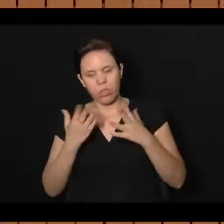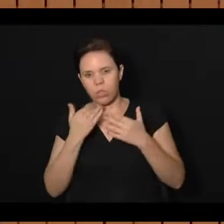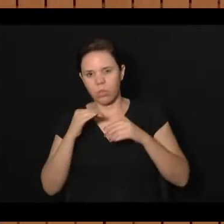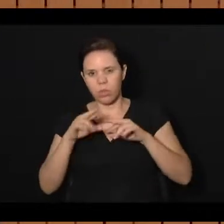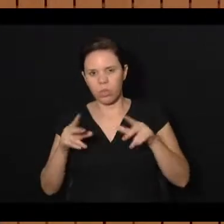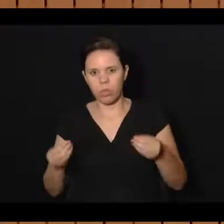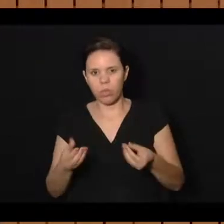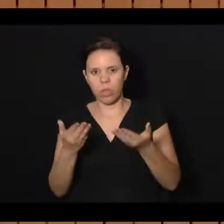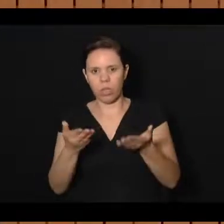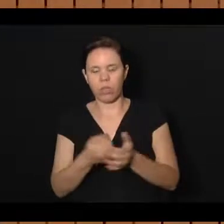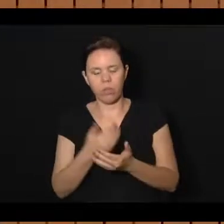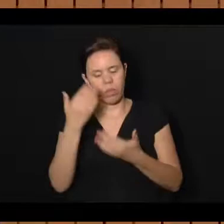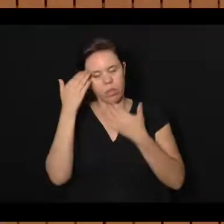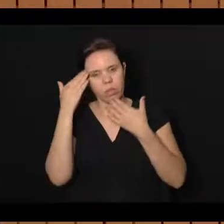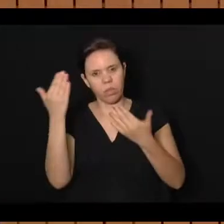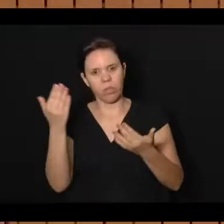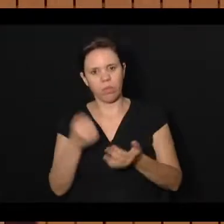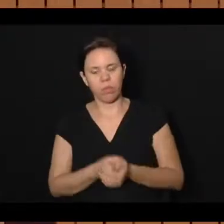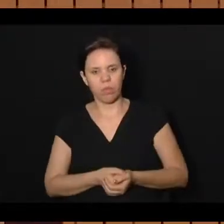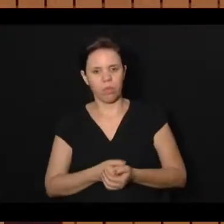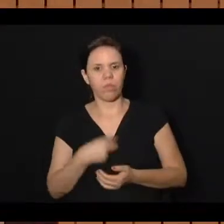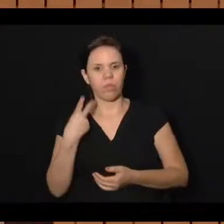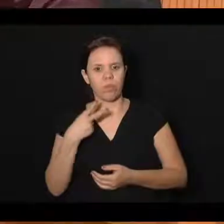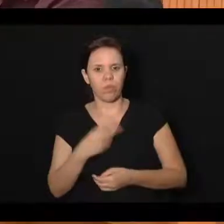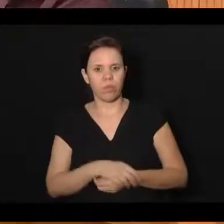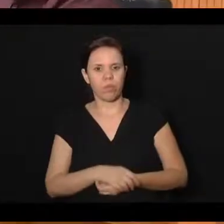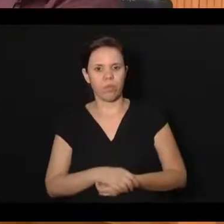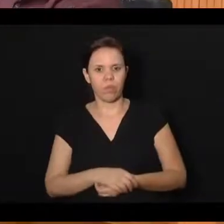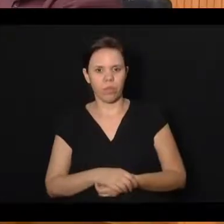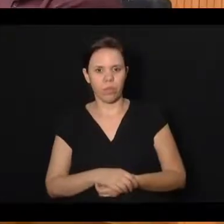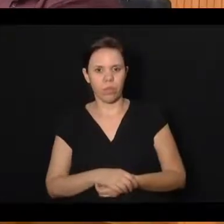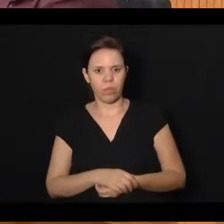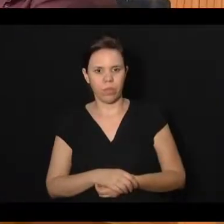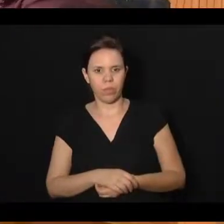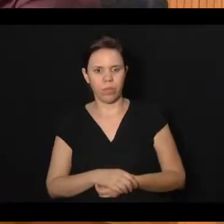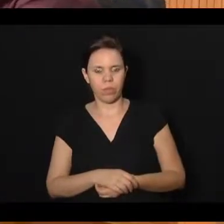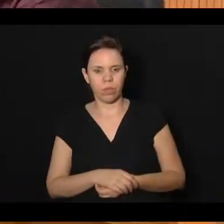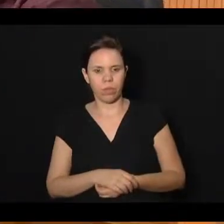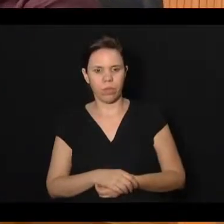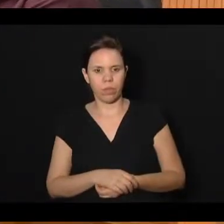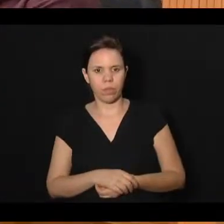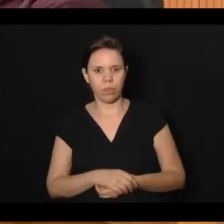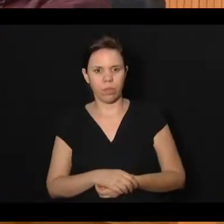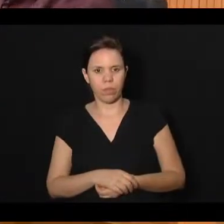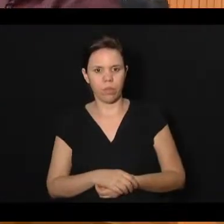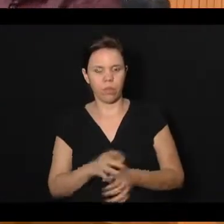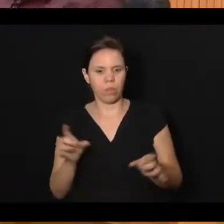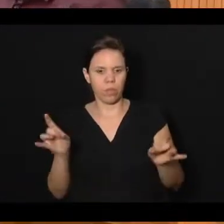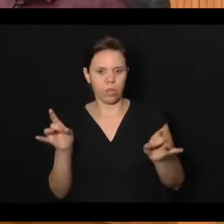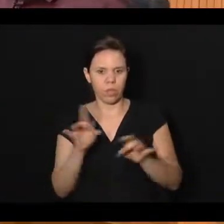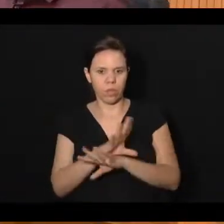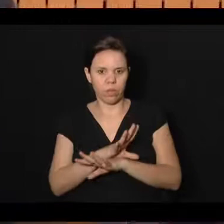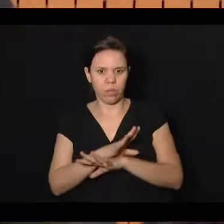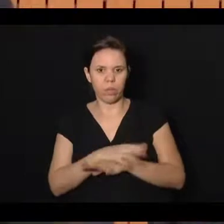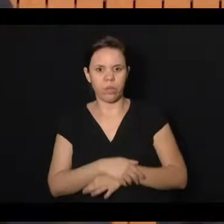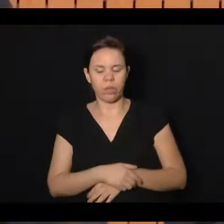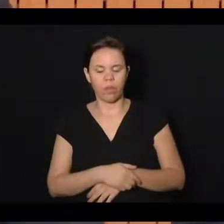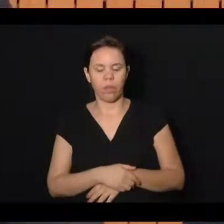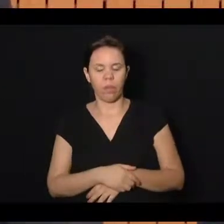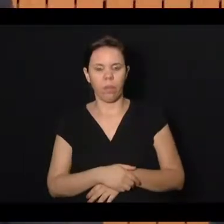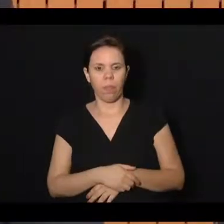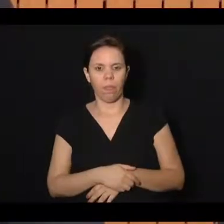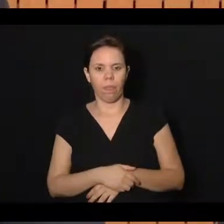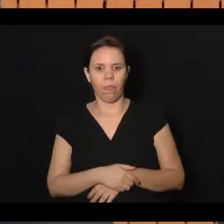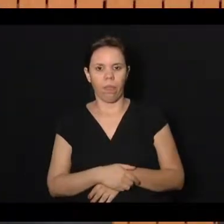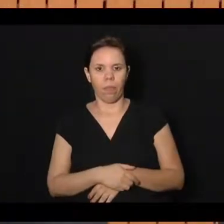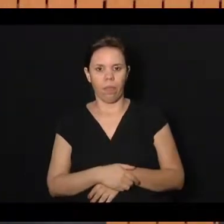eles não muito obrigado vereador agradeceu então dou por encerrada essa audiência e